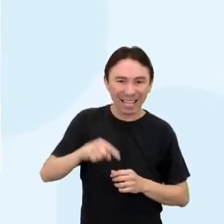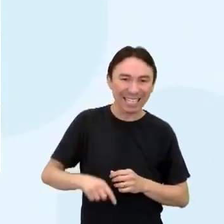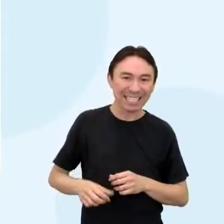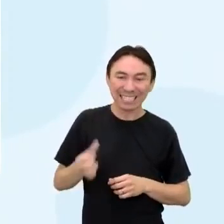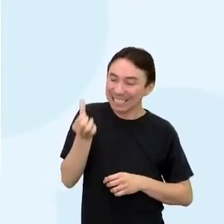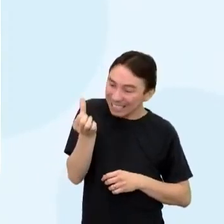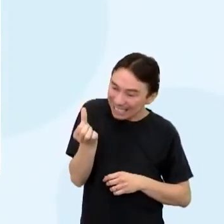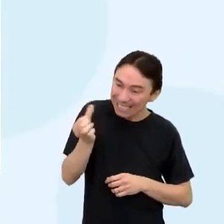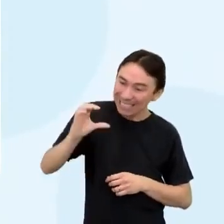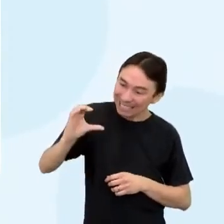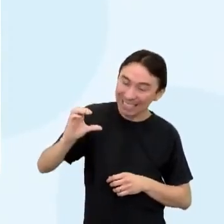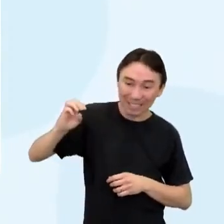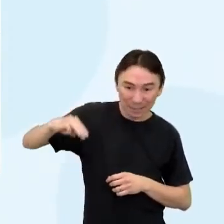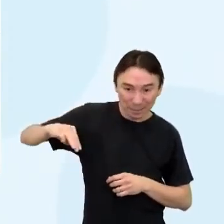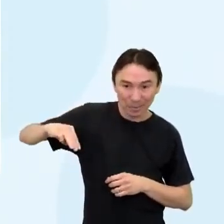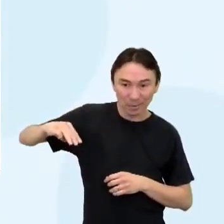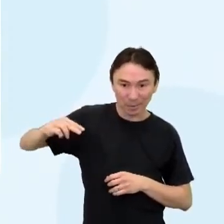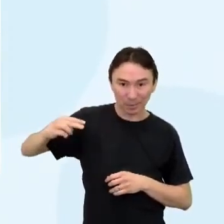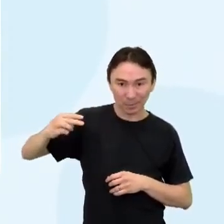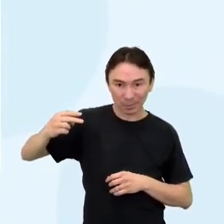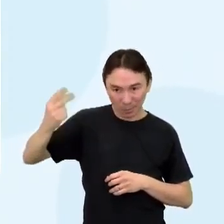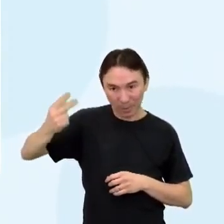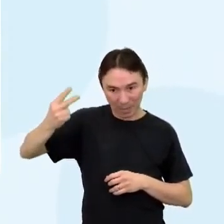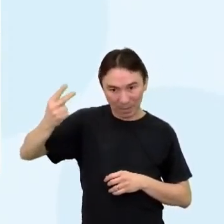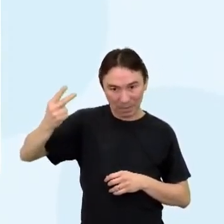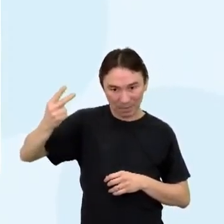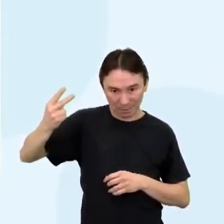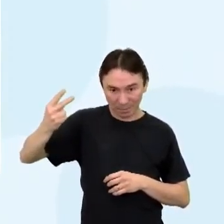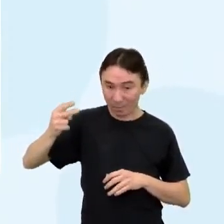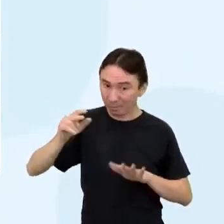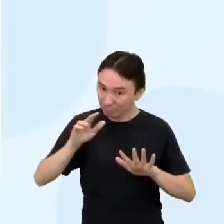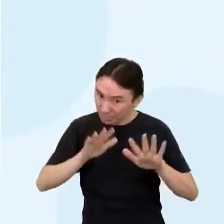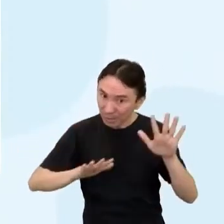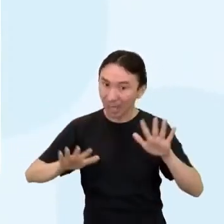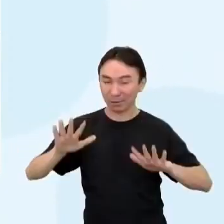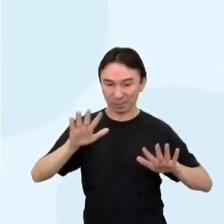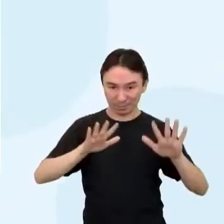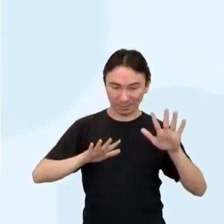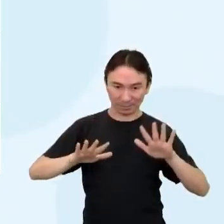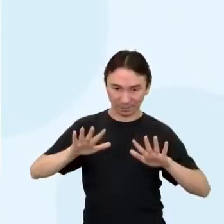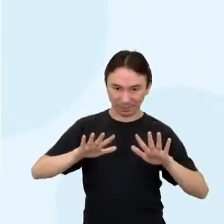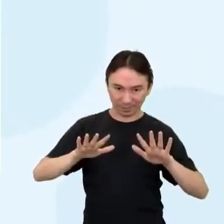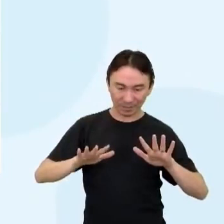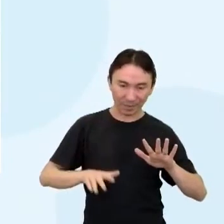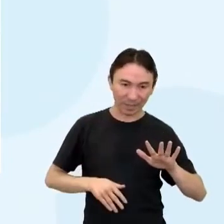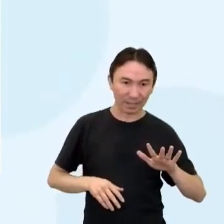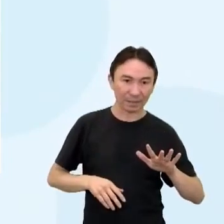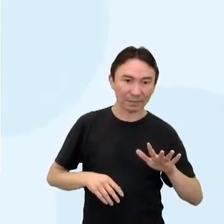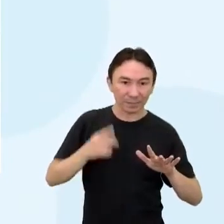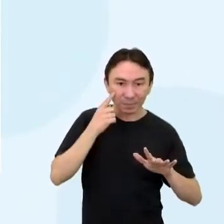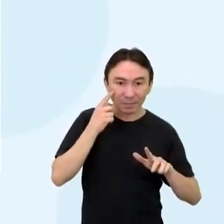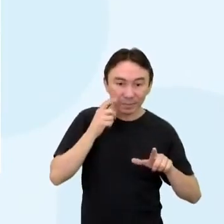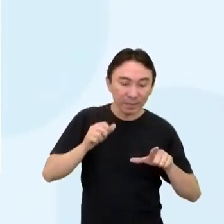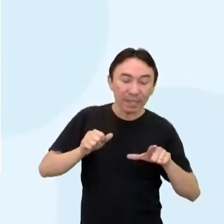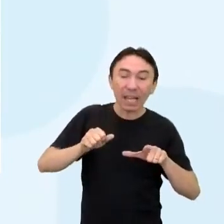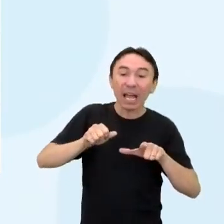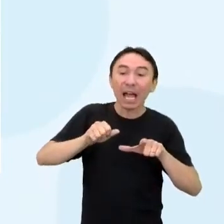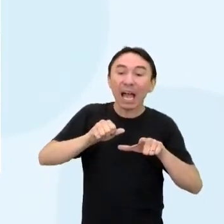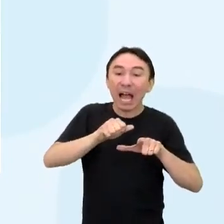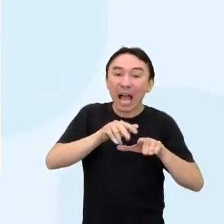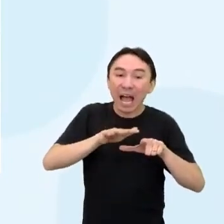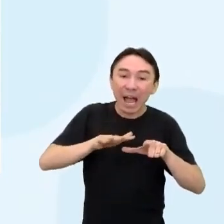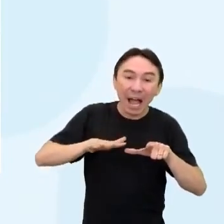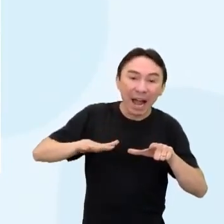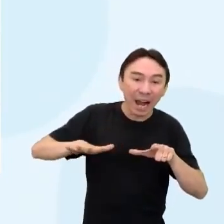informação, tá? Toma cuidado. Ela é importante, mas perigosa. A área total, ó, tá até... deixei negrito aqui, pintada